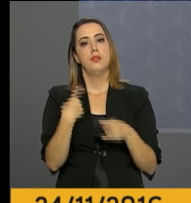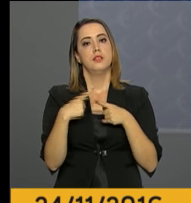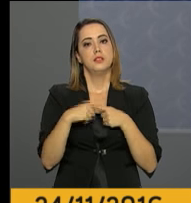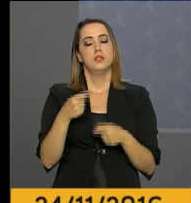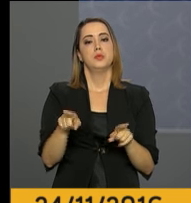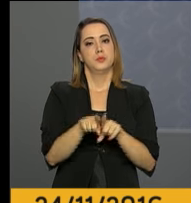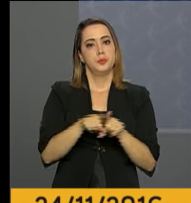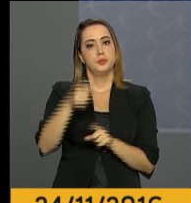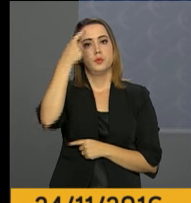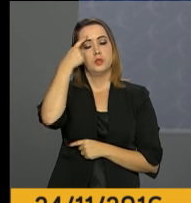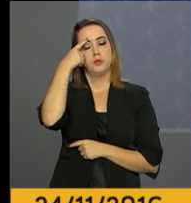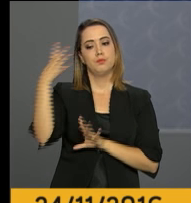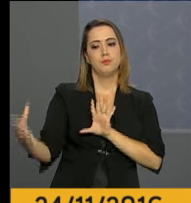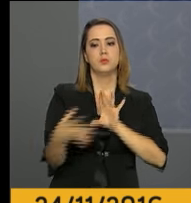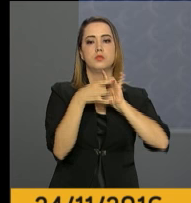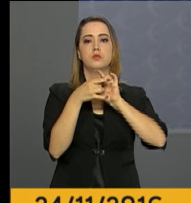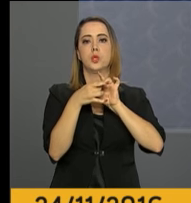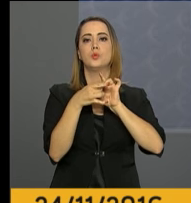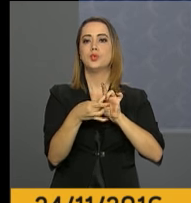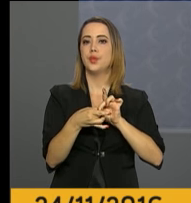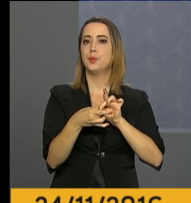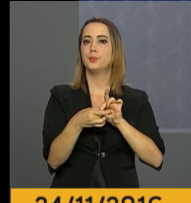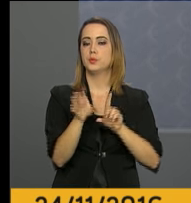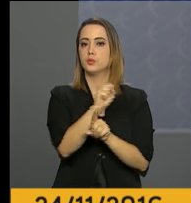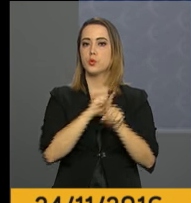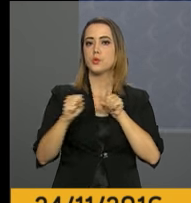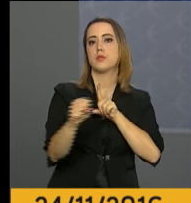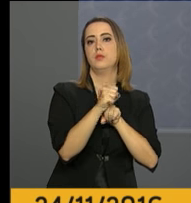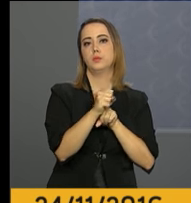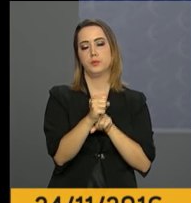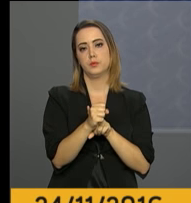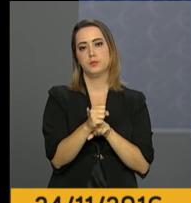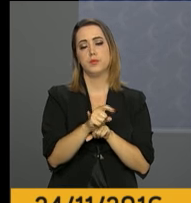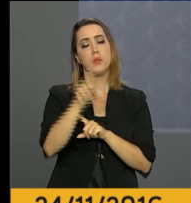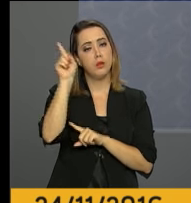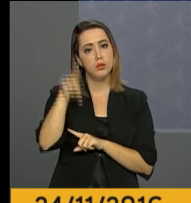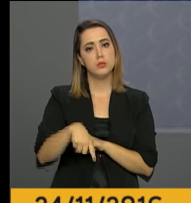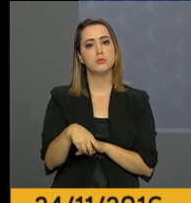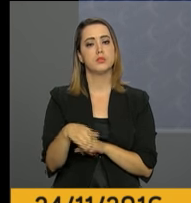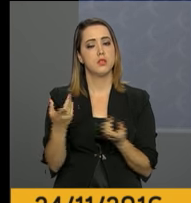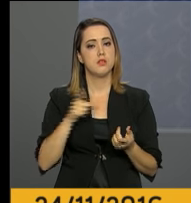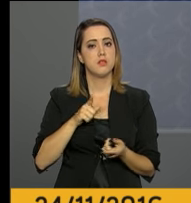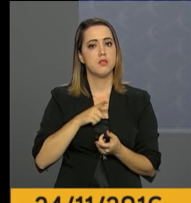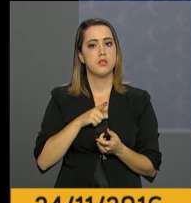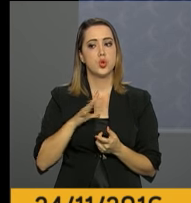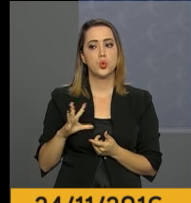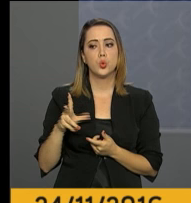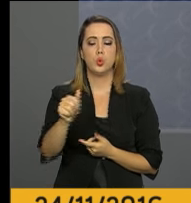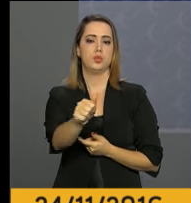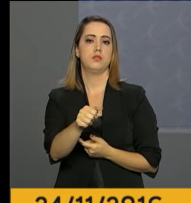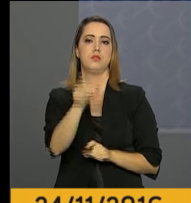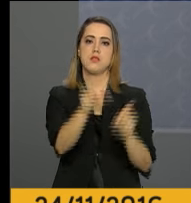pensando na harmonia social evidente ente quando houver pleno emprego a harmonia